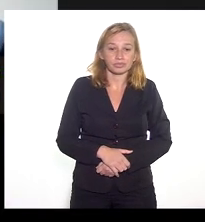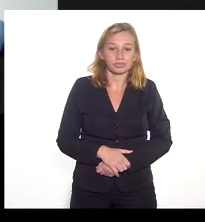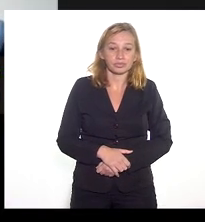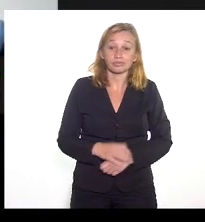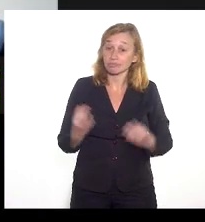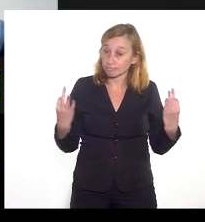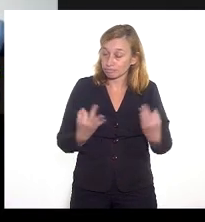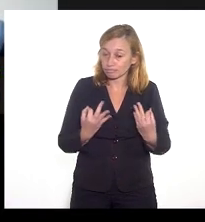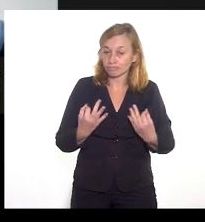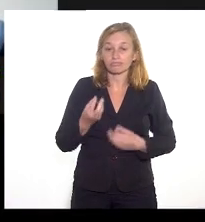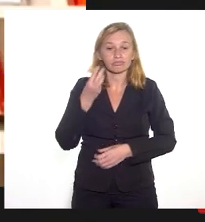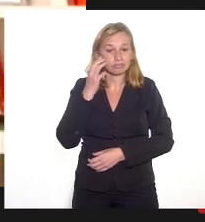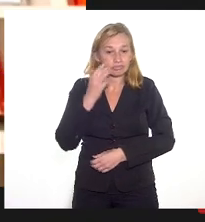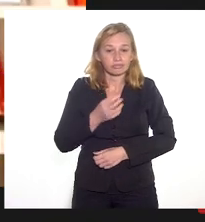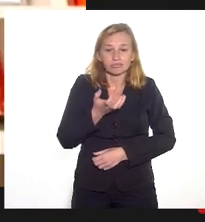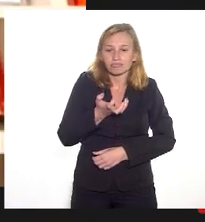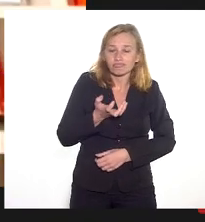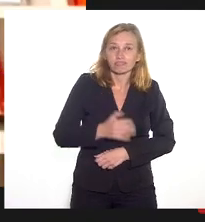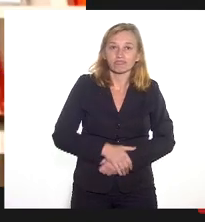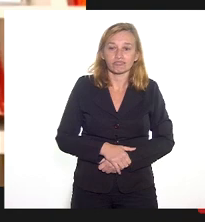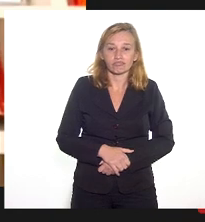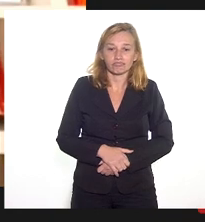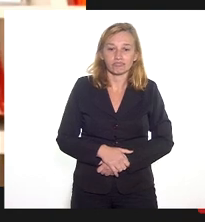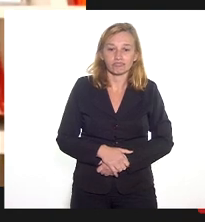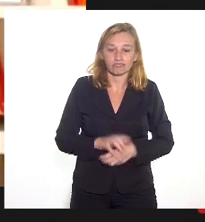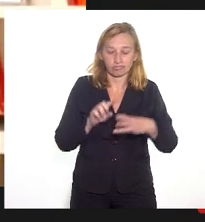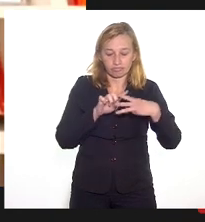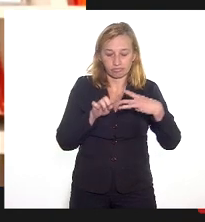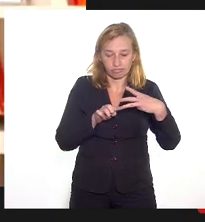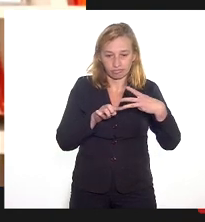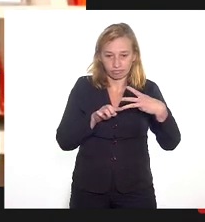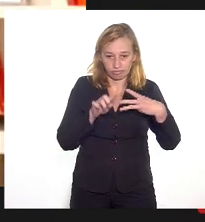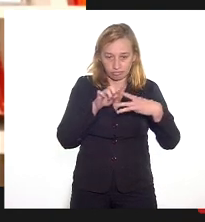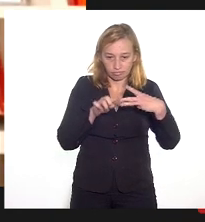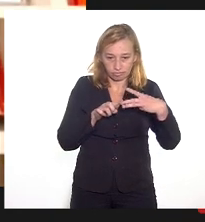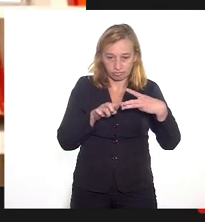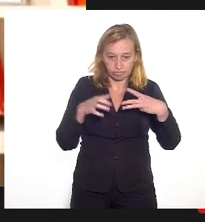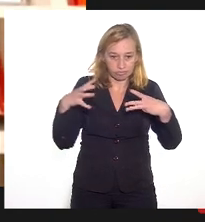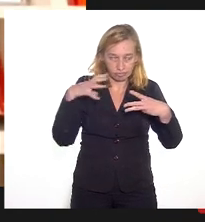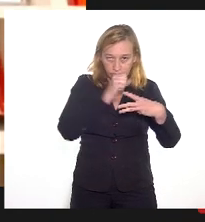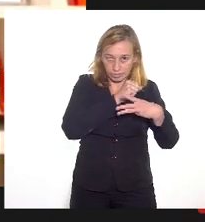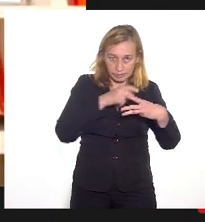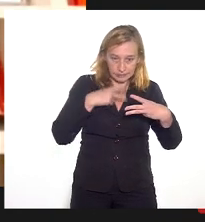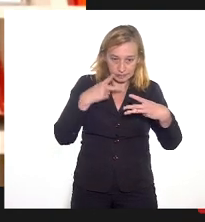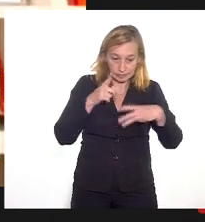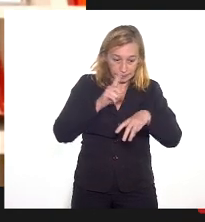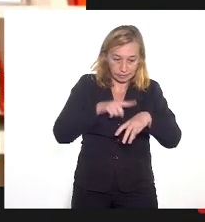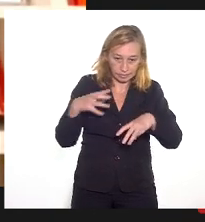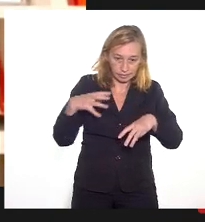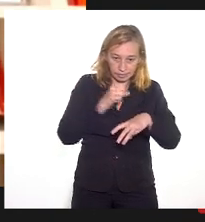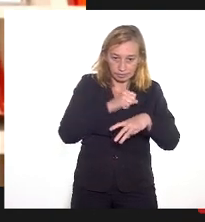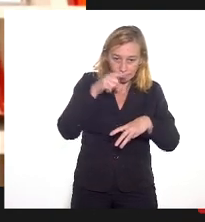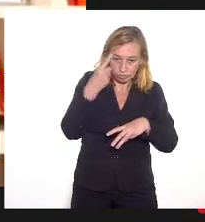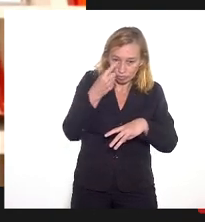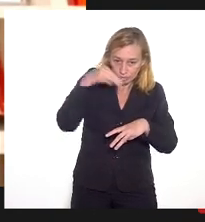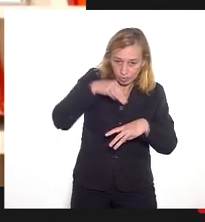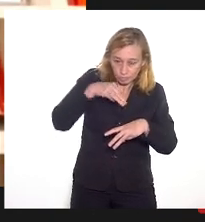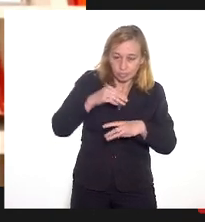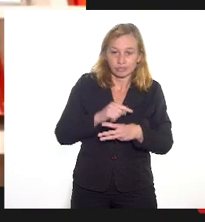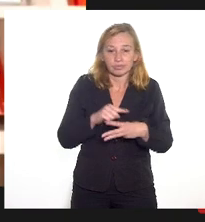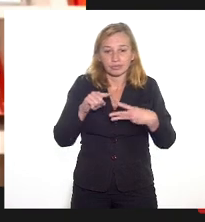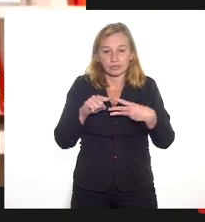Ótimo, Valdete. Eu queria tocar em apenas três pontos rápidos, o tempo é curto, um minuto para cada